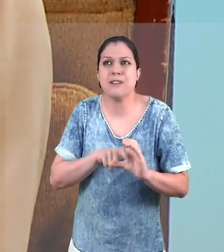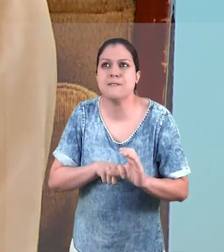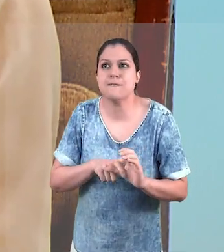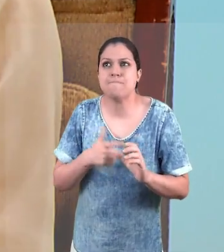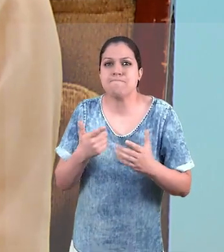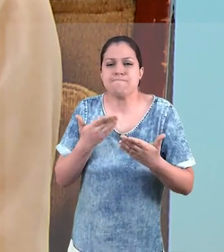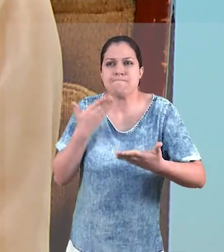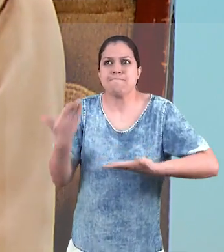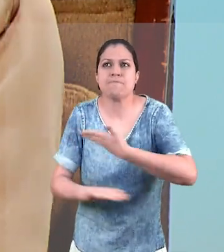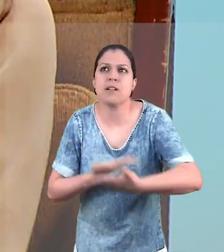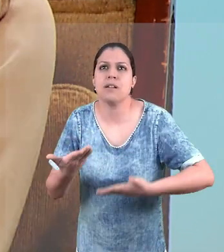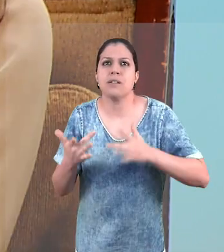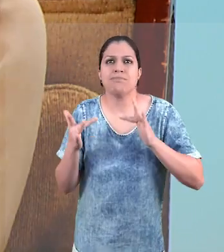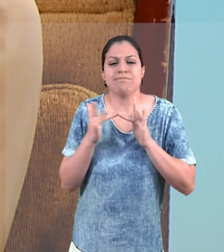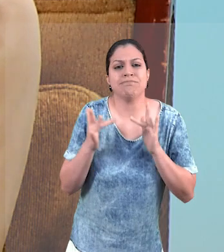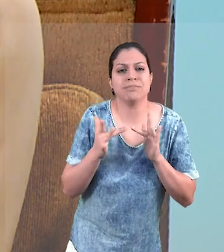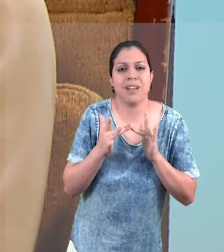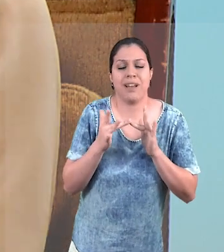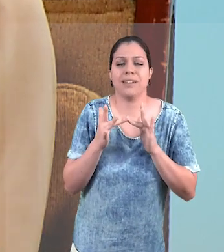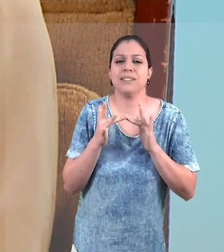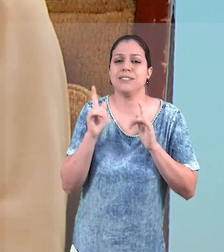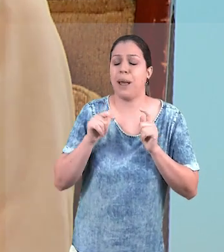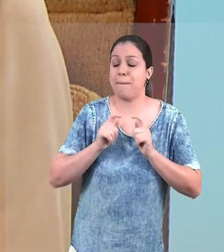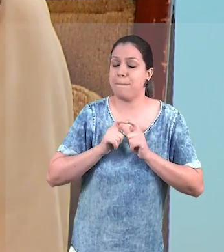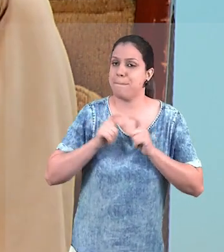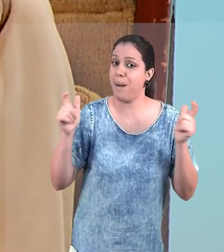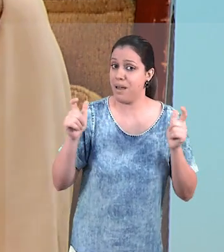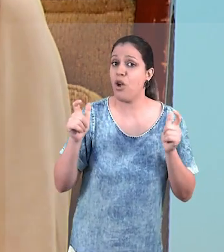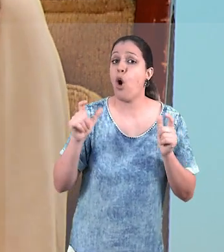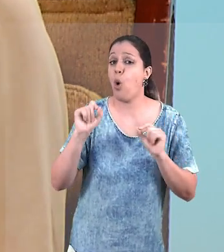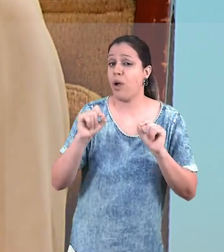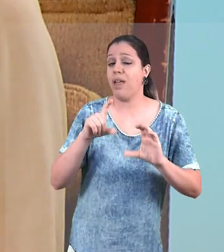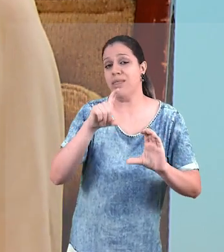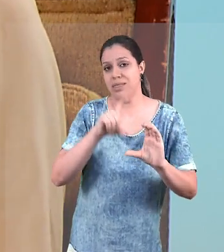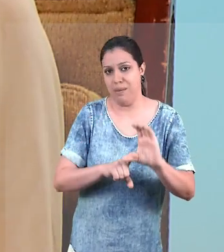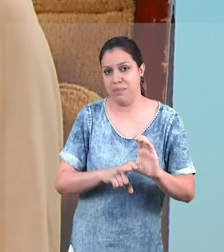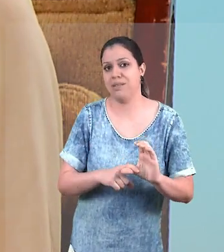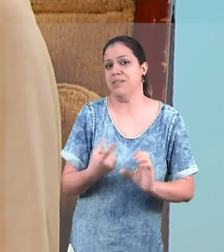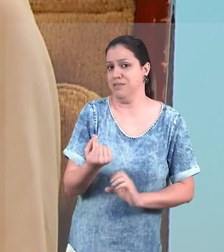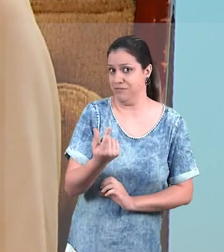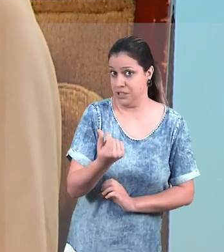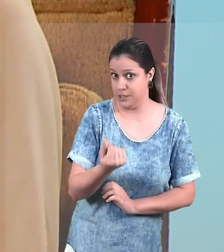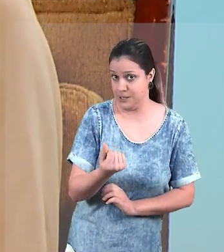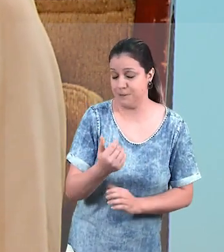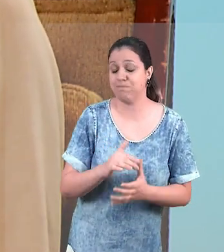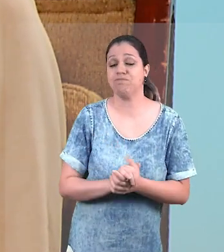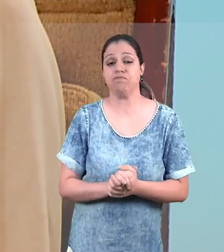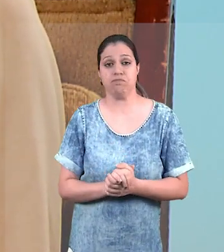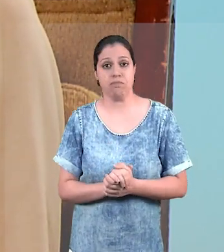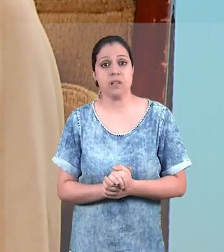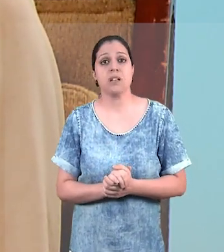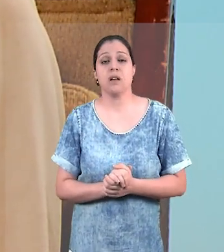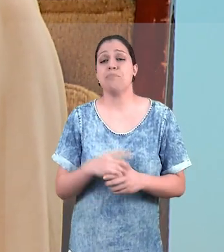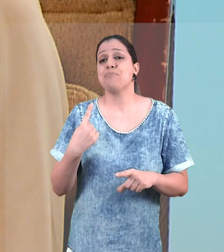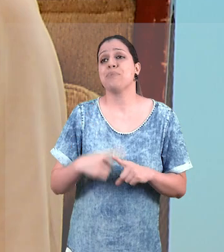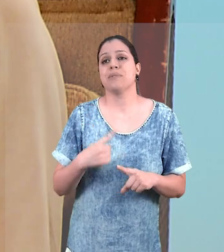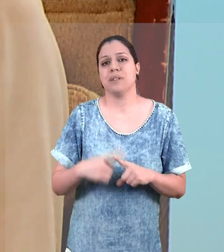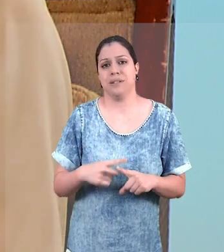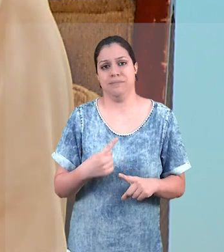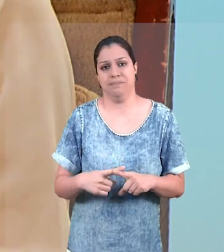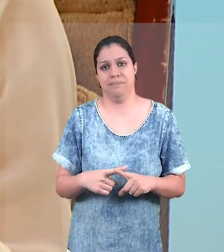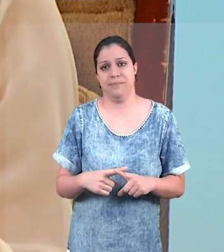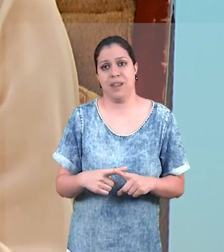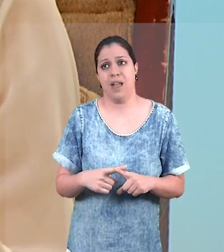muito maior do que, muitas vezes, a dependência financeira, né? A dependência emocional,